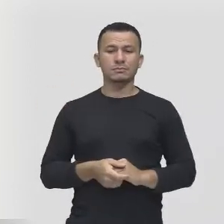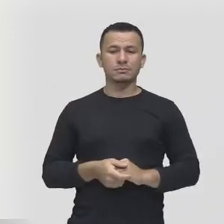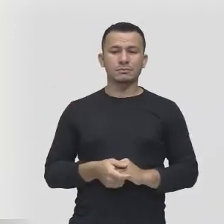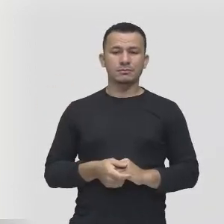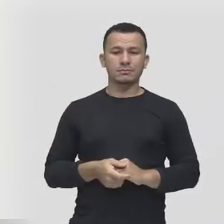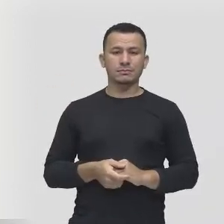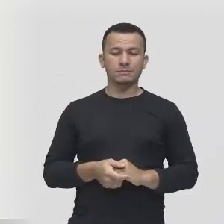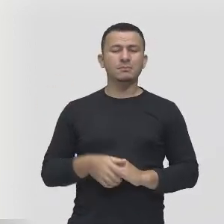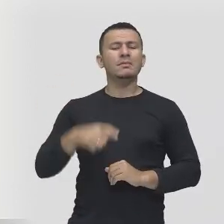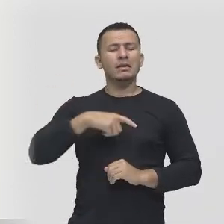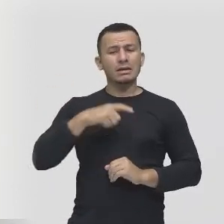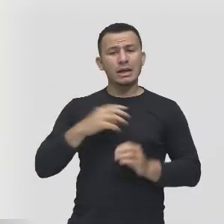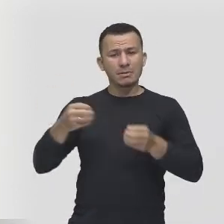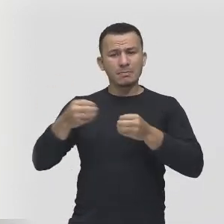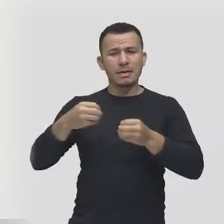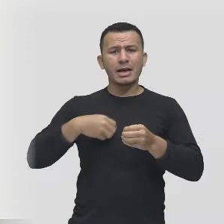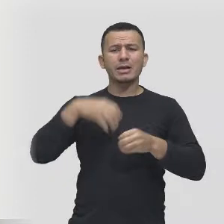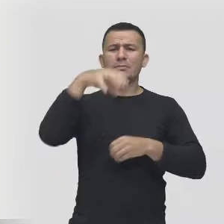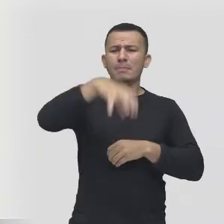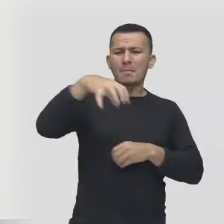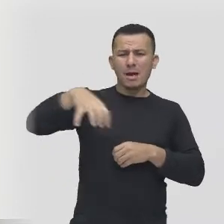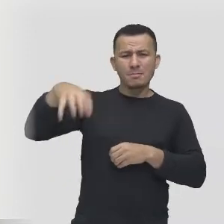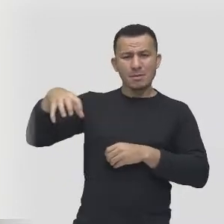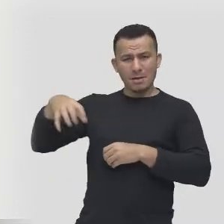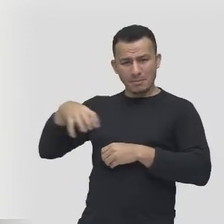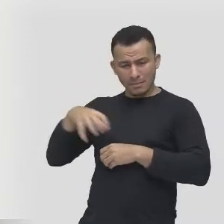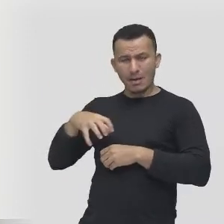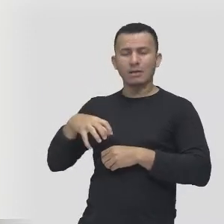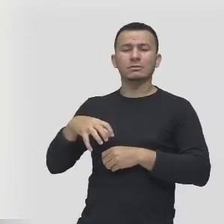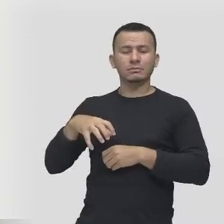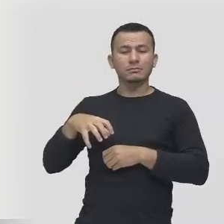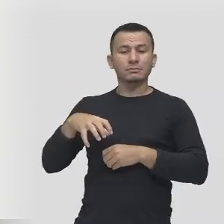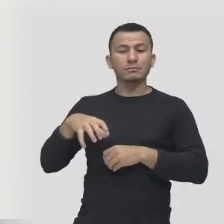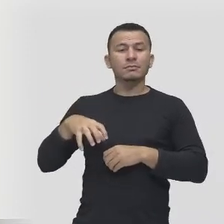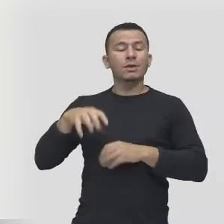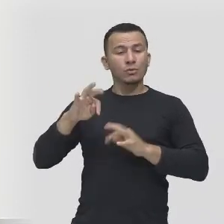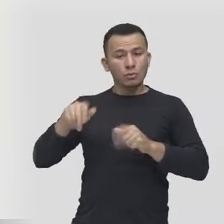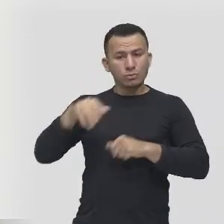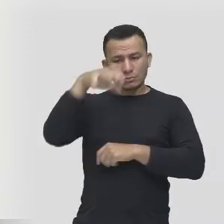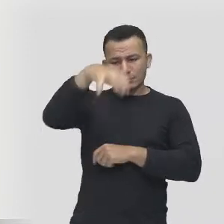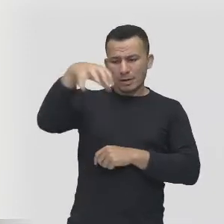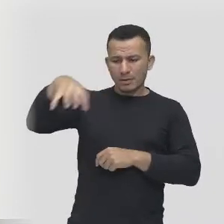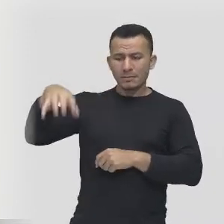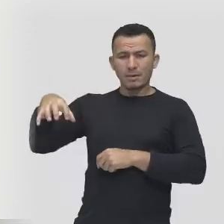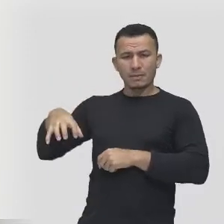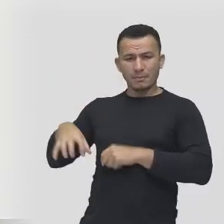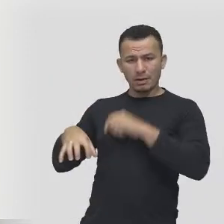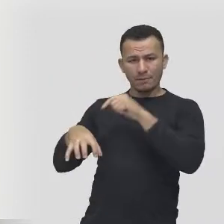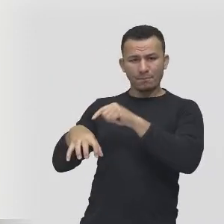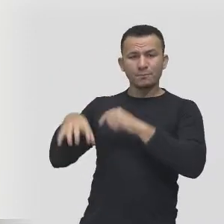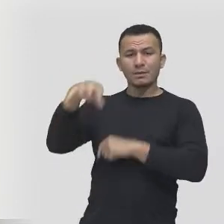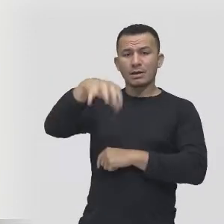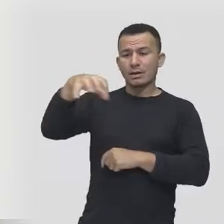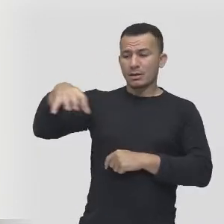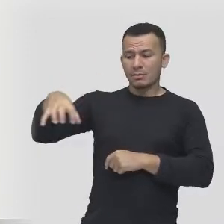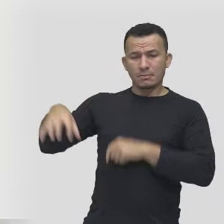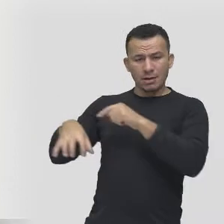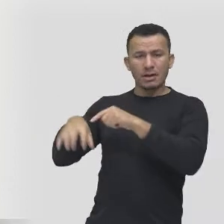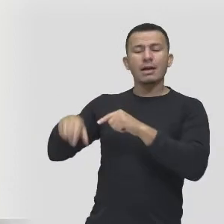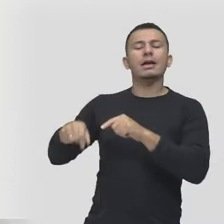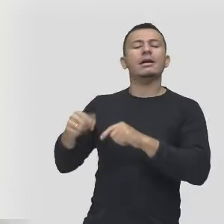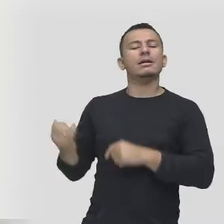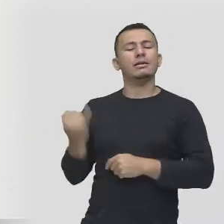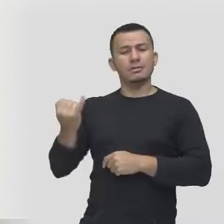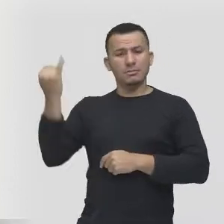Montreal, Toronto, né, a capital ali também, né? Todas essas áreas ali, Ottawa, Montreal, Toronto, são áreas